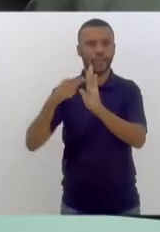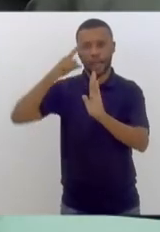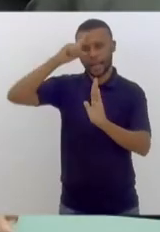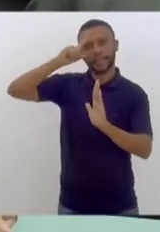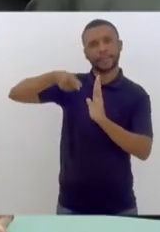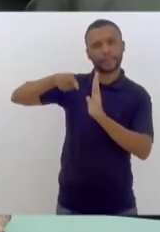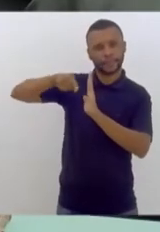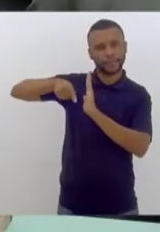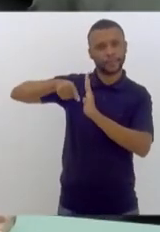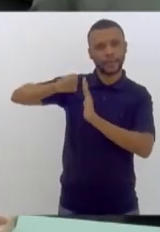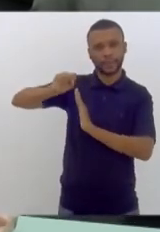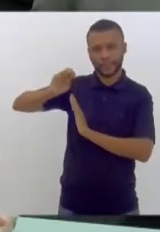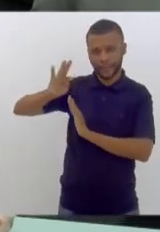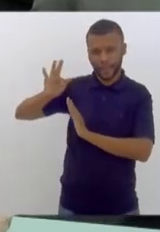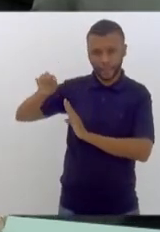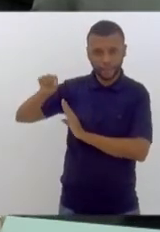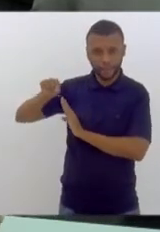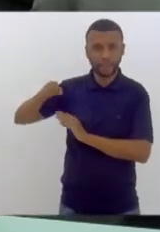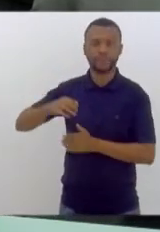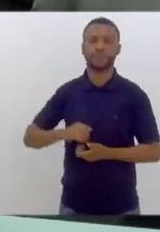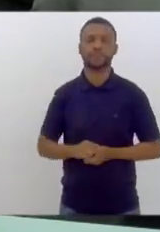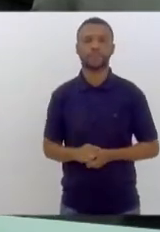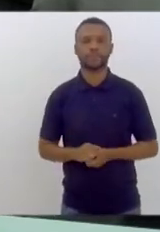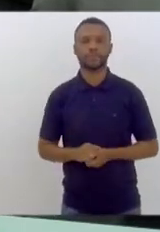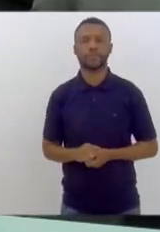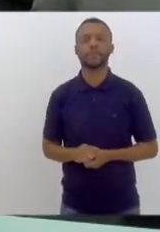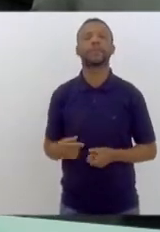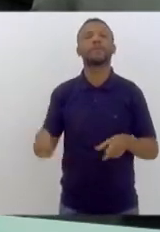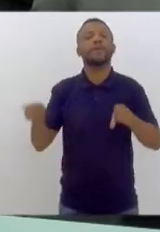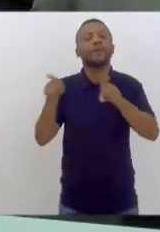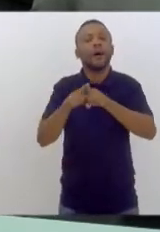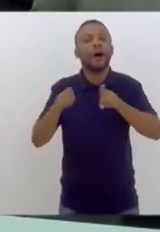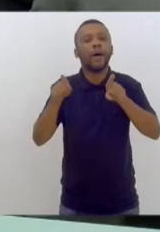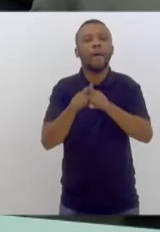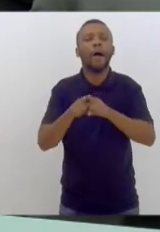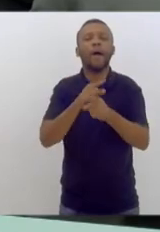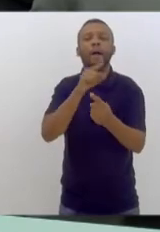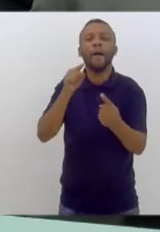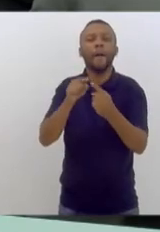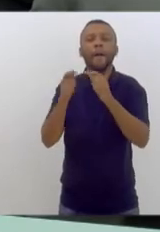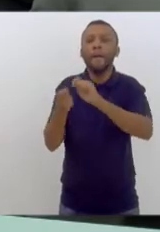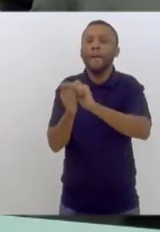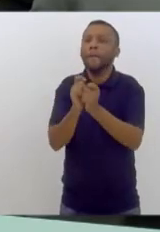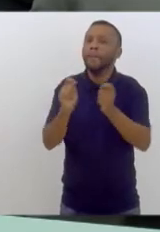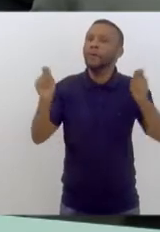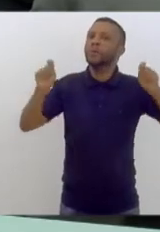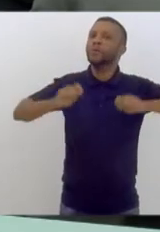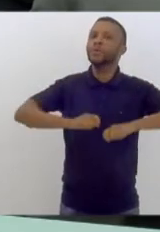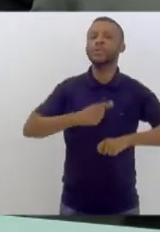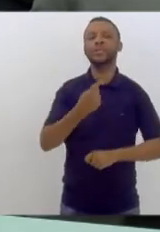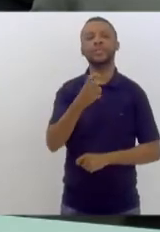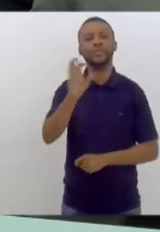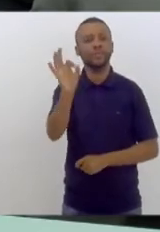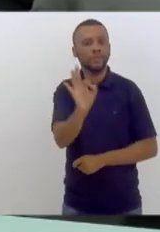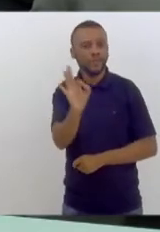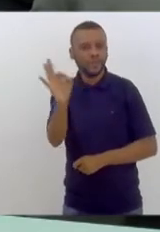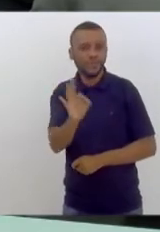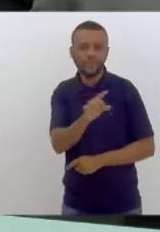a decisão do STF, como também para caber 15%, 10% da educação,